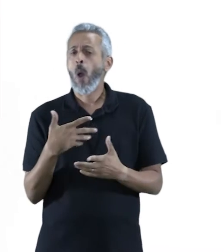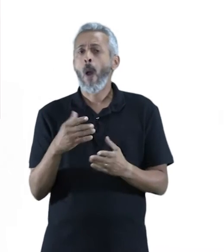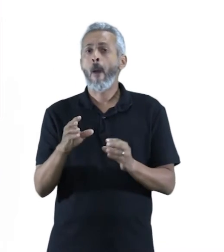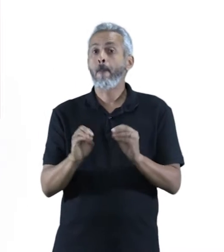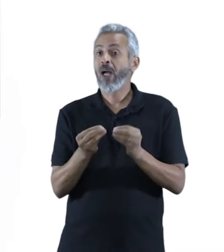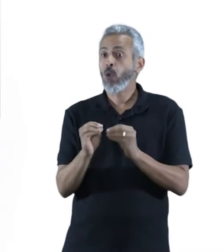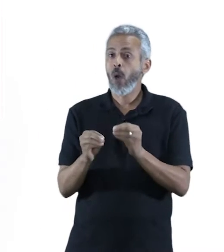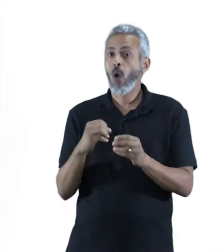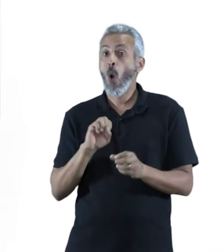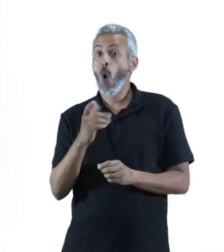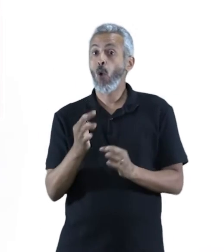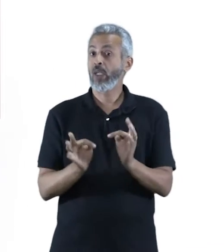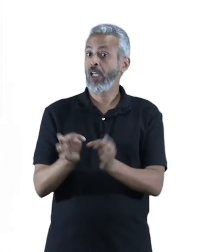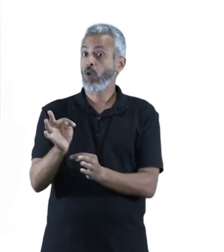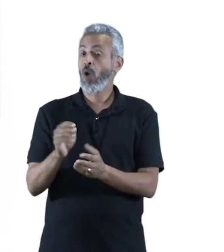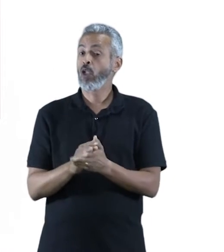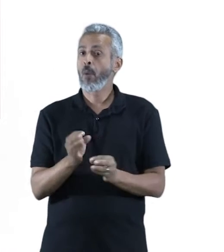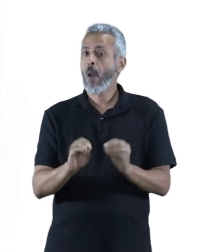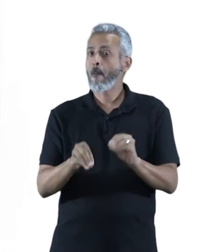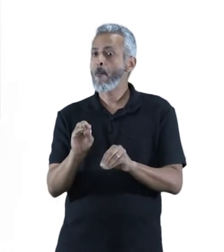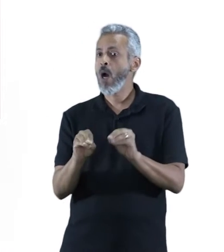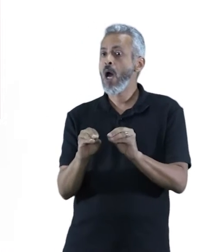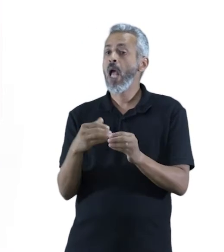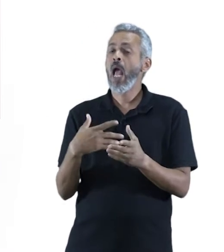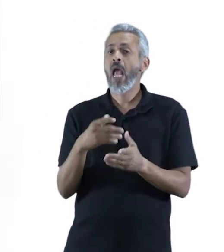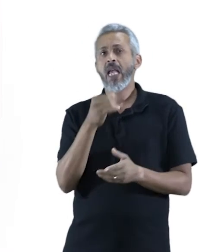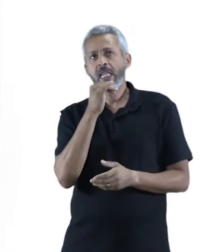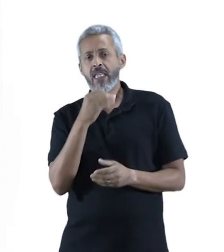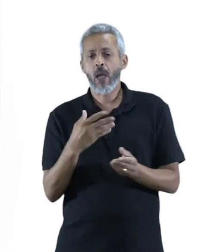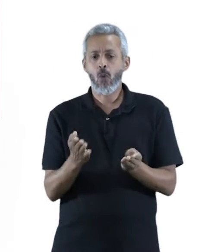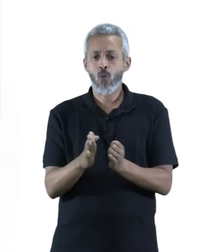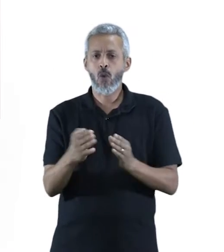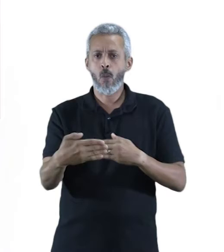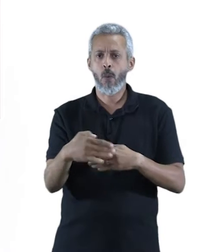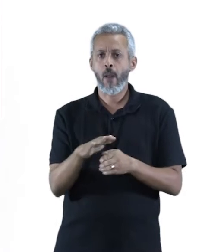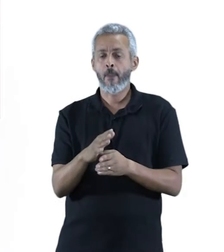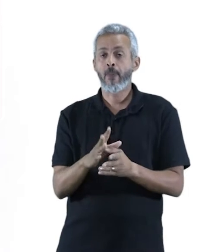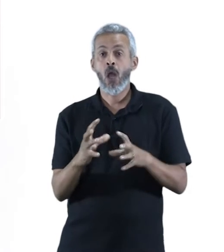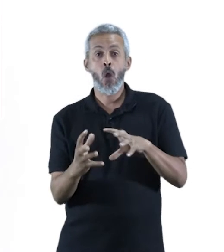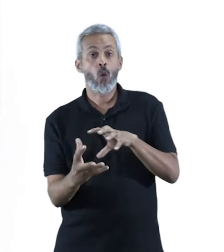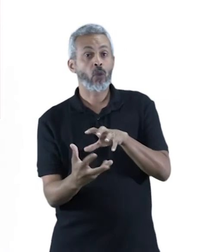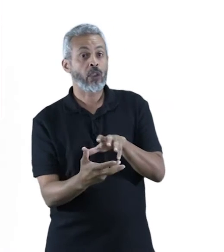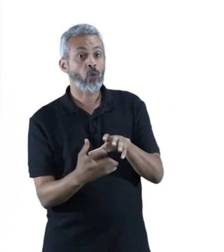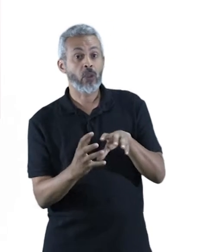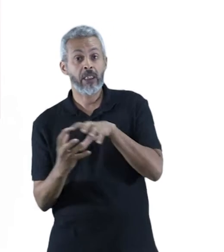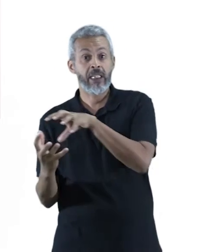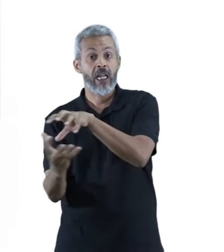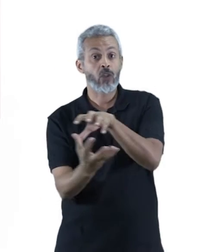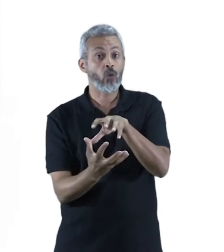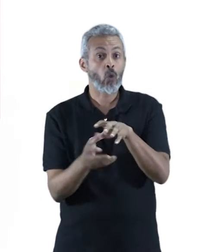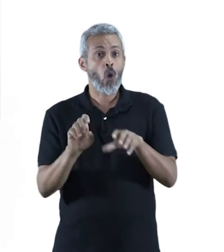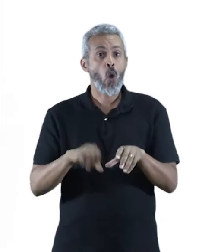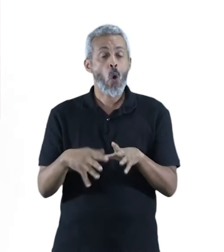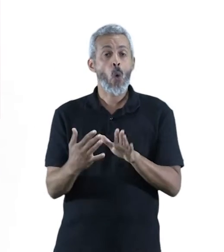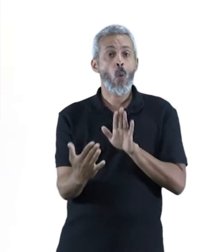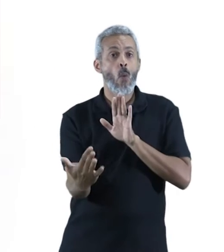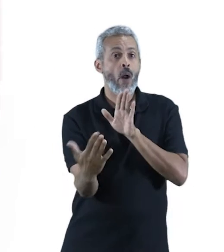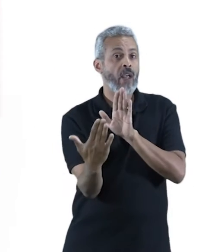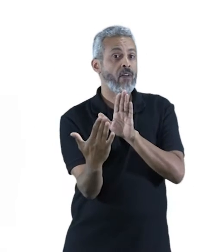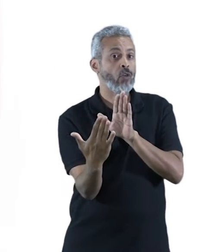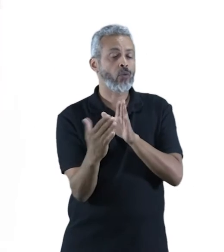para manipulá-las, como, por exemplo, fazer dobraduras, rotações, translações ou reflexões.